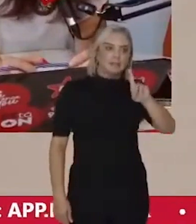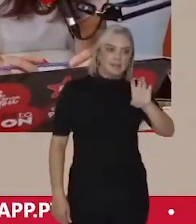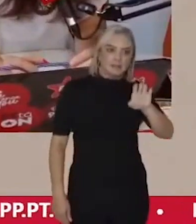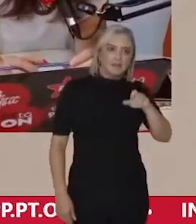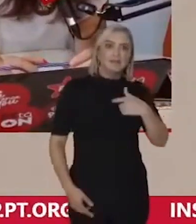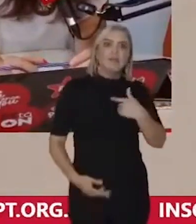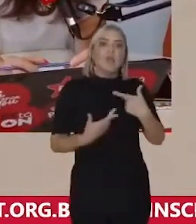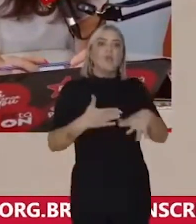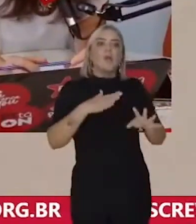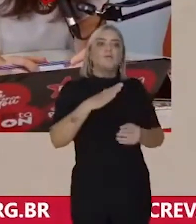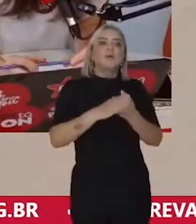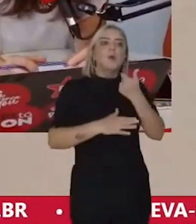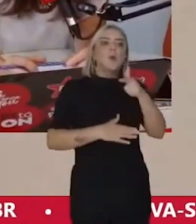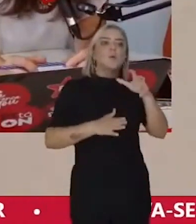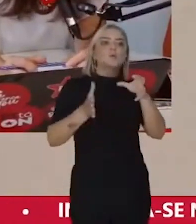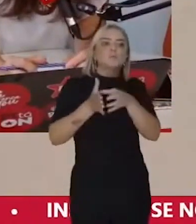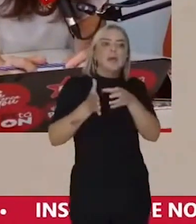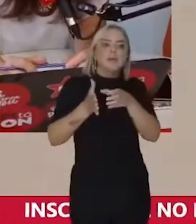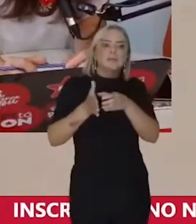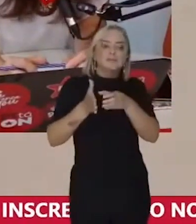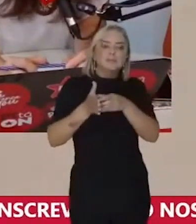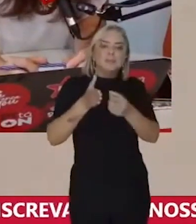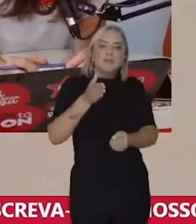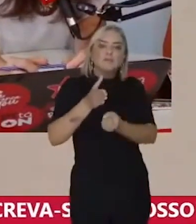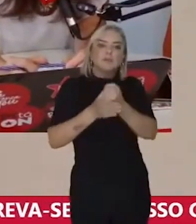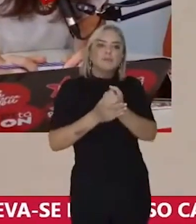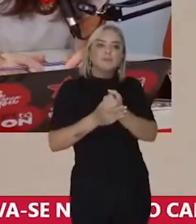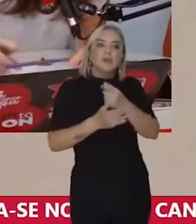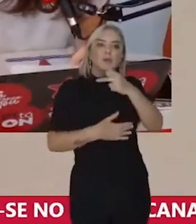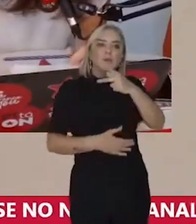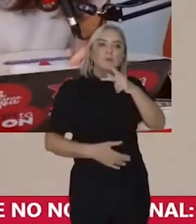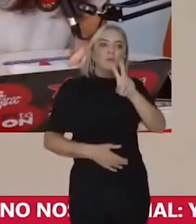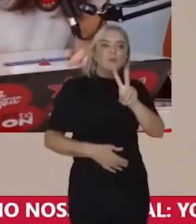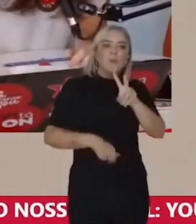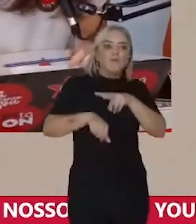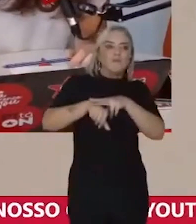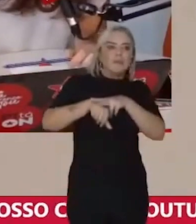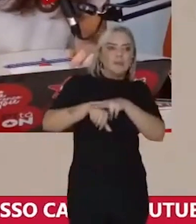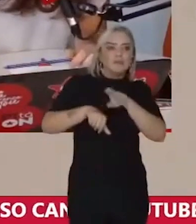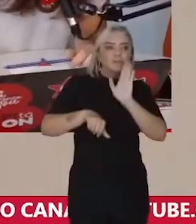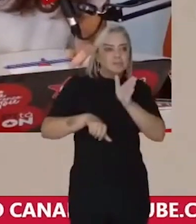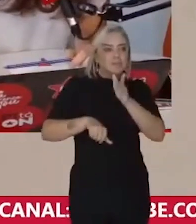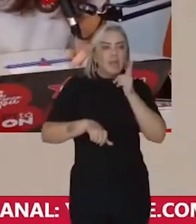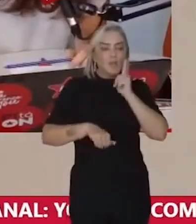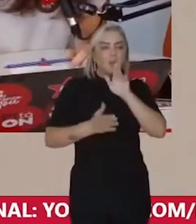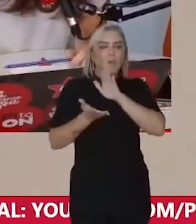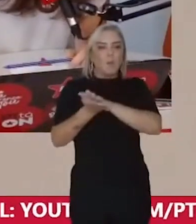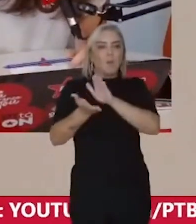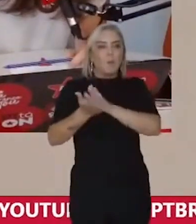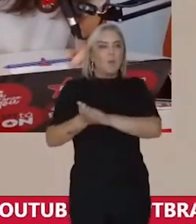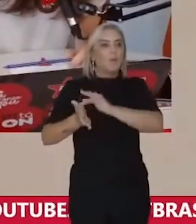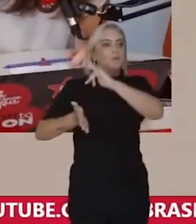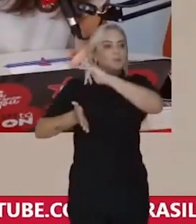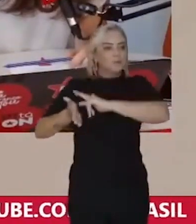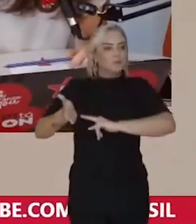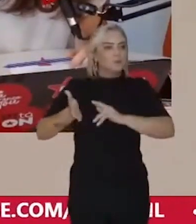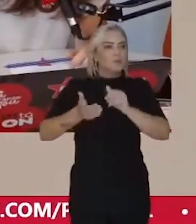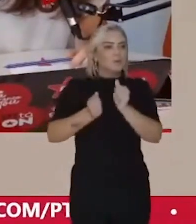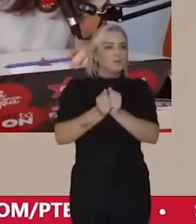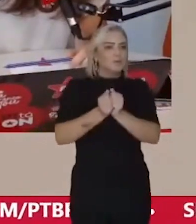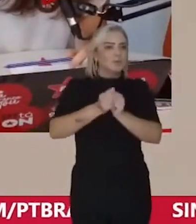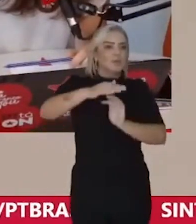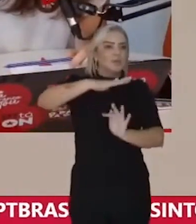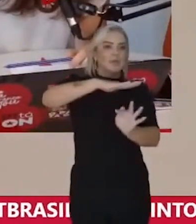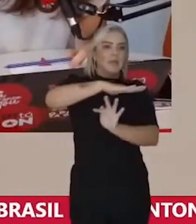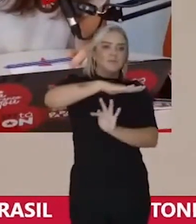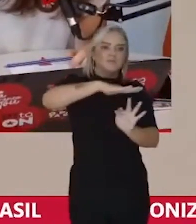de outros partidos, especificamente com a fundação do PV, e já conseguimos até mesmo publicar uma declaração conjunta da Perseu